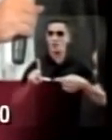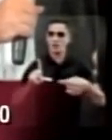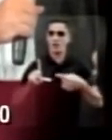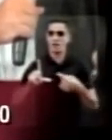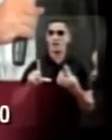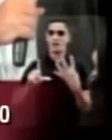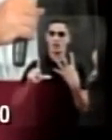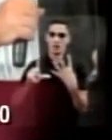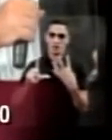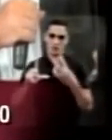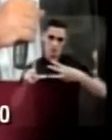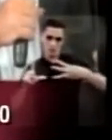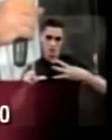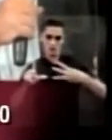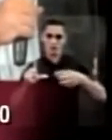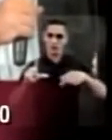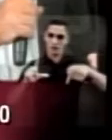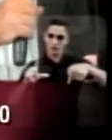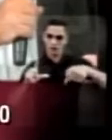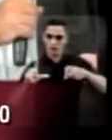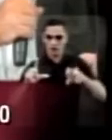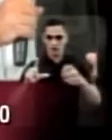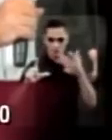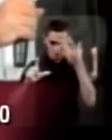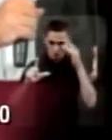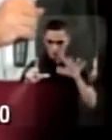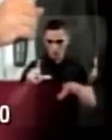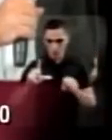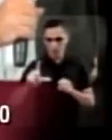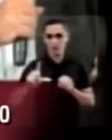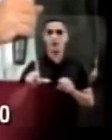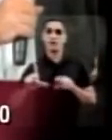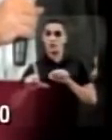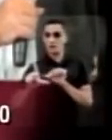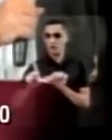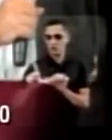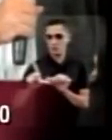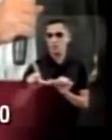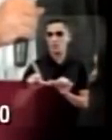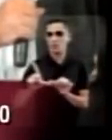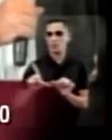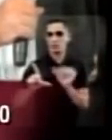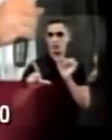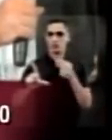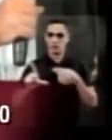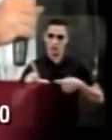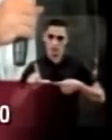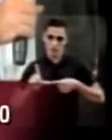75 e na semana 44 67.